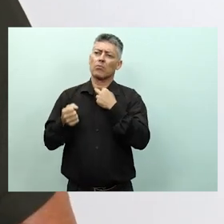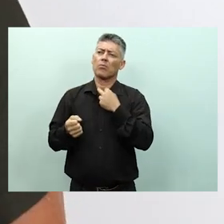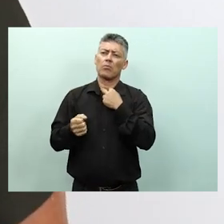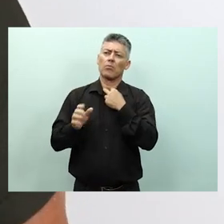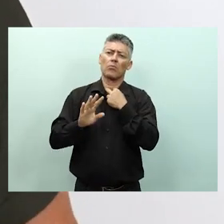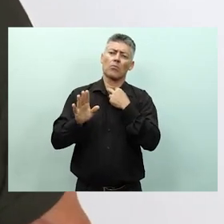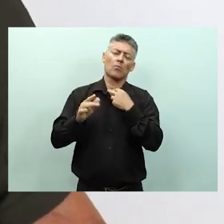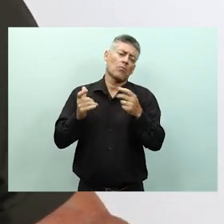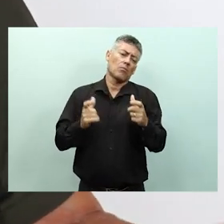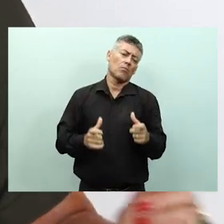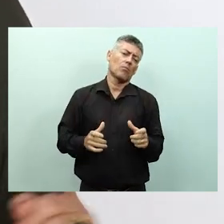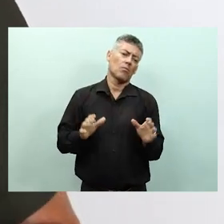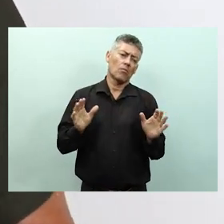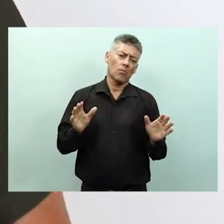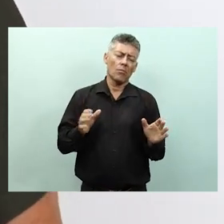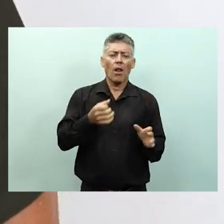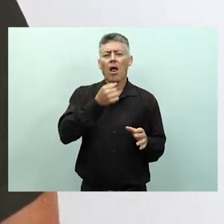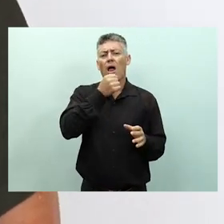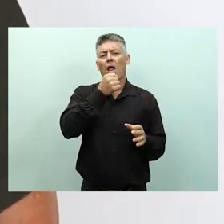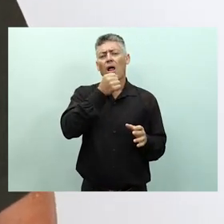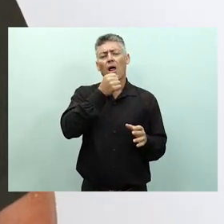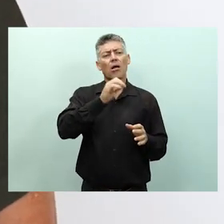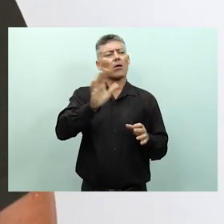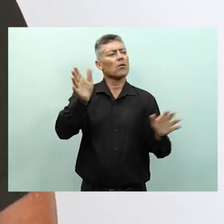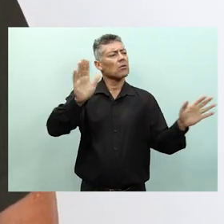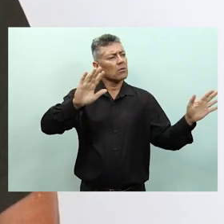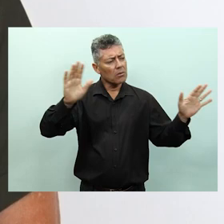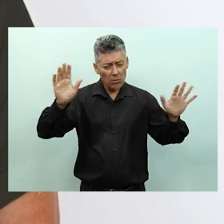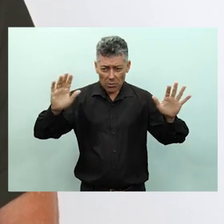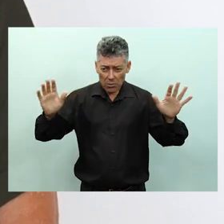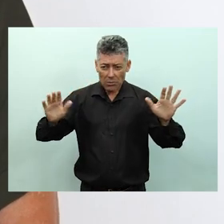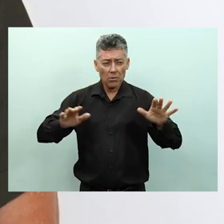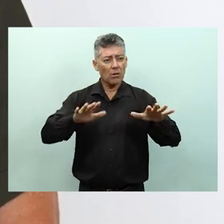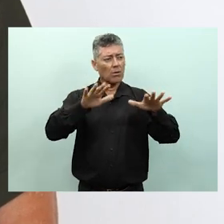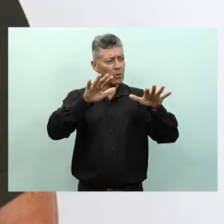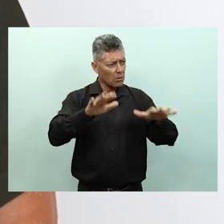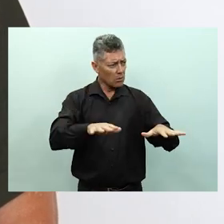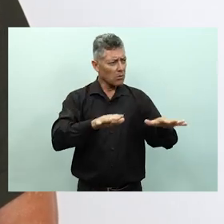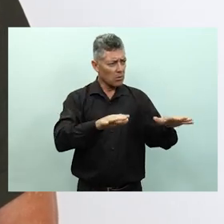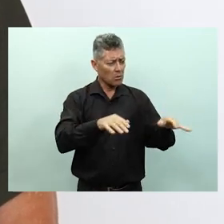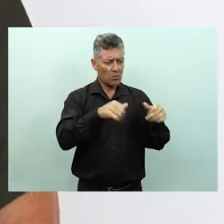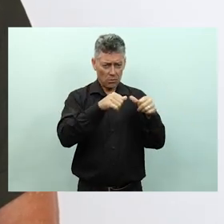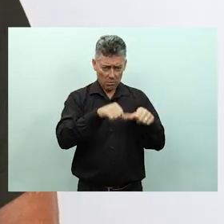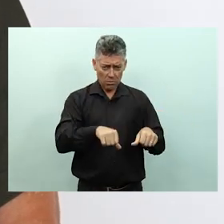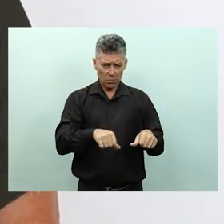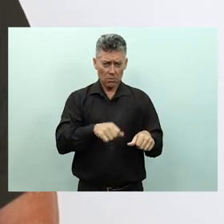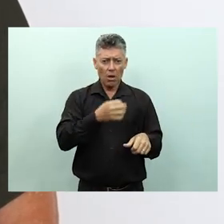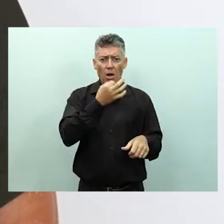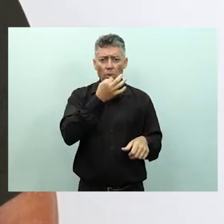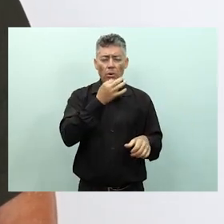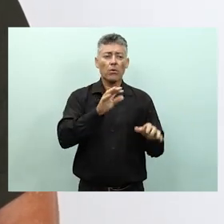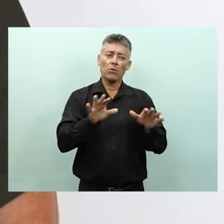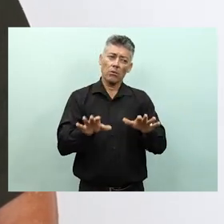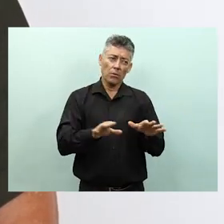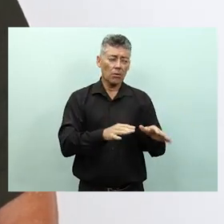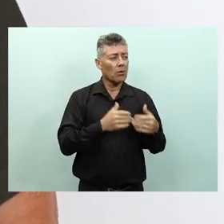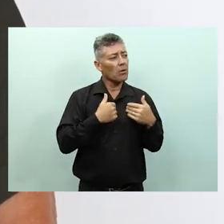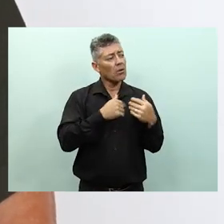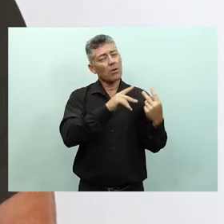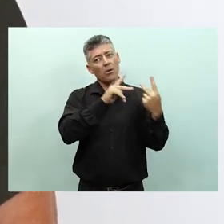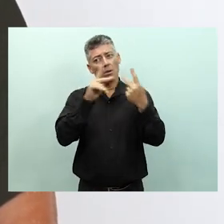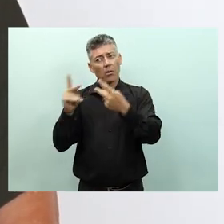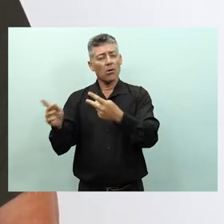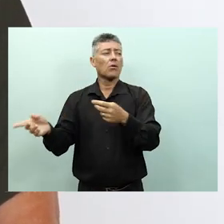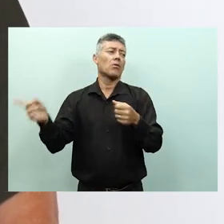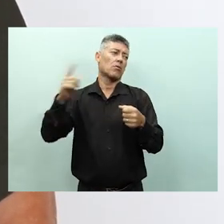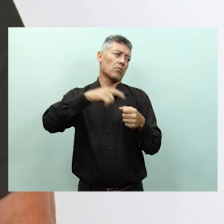ali o local, mas foram buscar o microfone e ela disse, olha, vocês esperem aqui, sem apito, que eu vou visitar e na volta